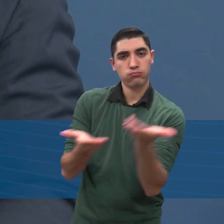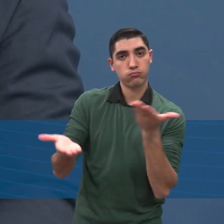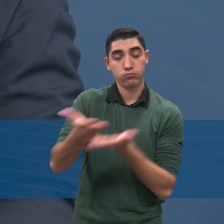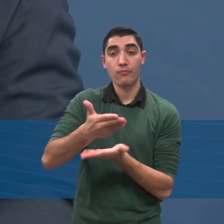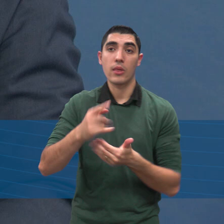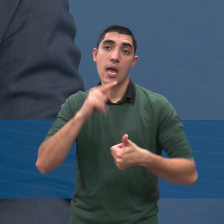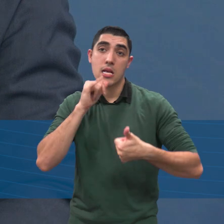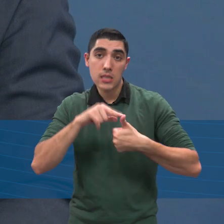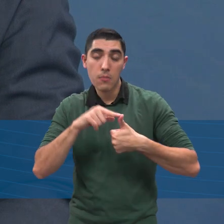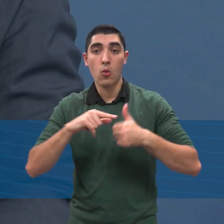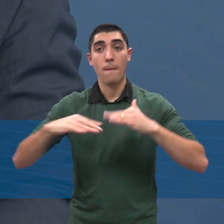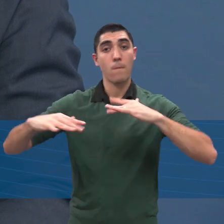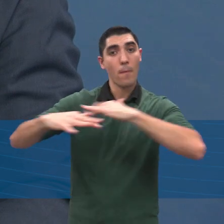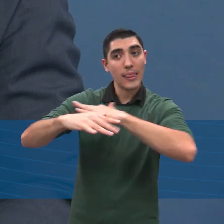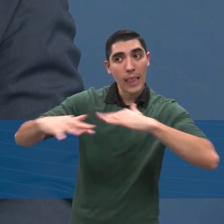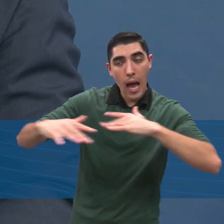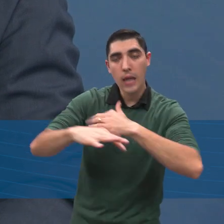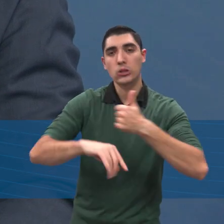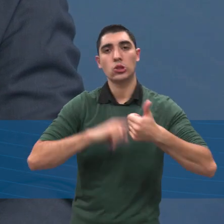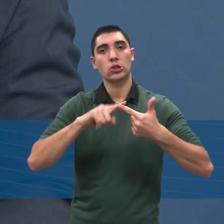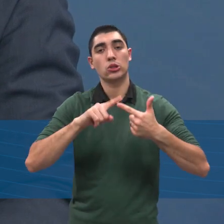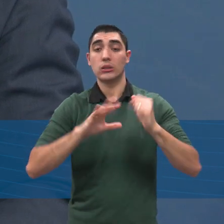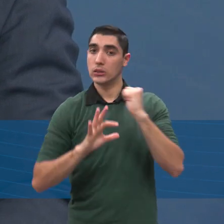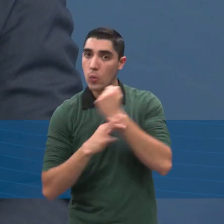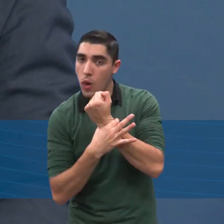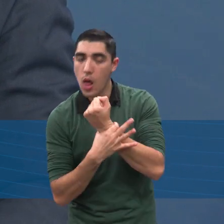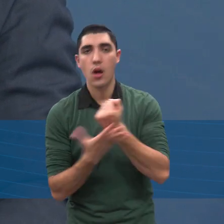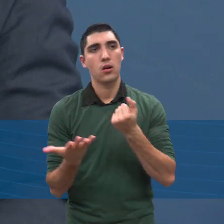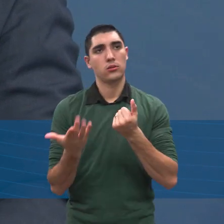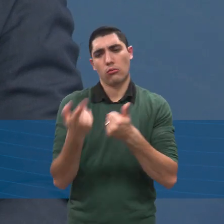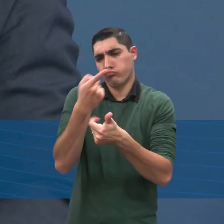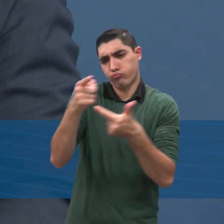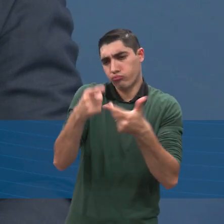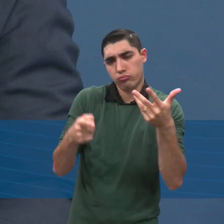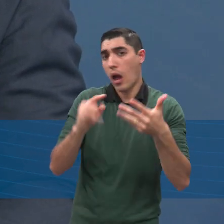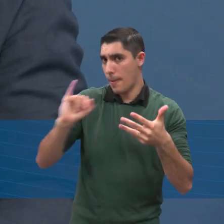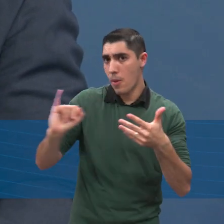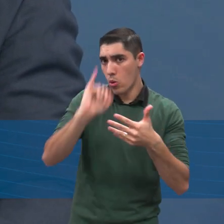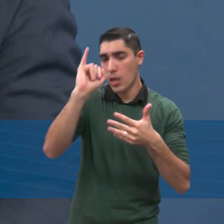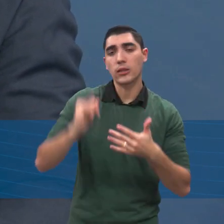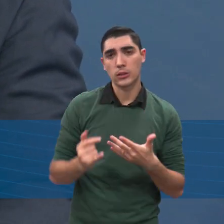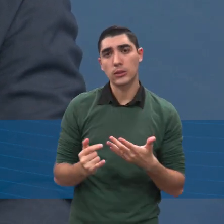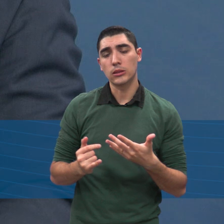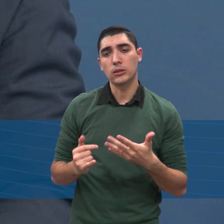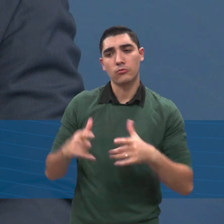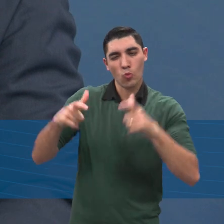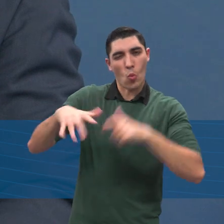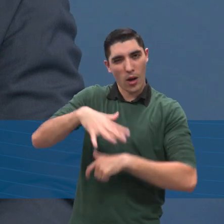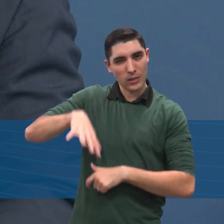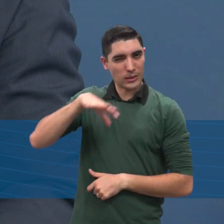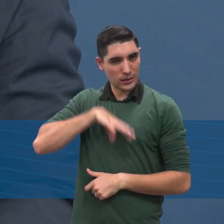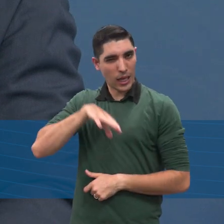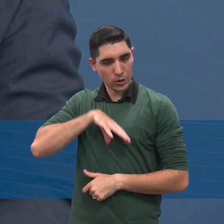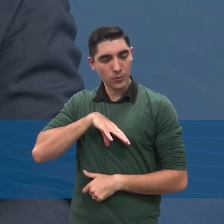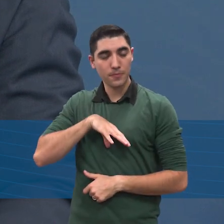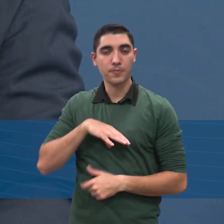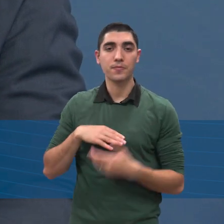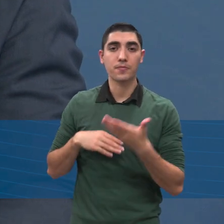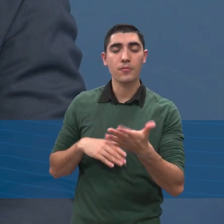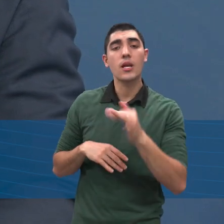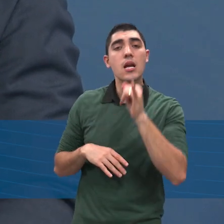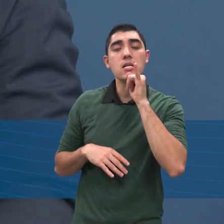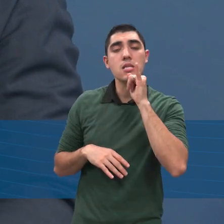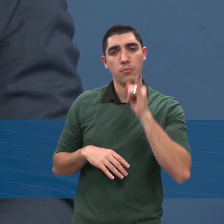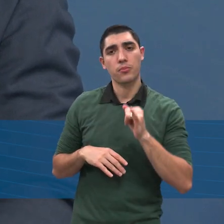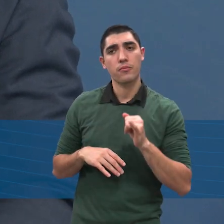da segurança, são pontos fundamentais, né? A questão do muro, a gente pode pensar, por que